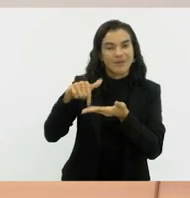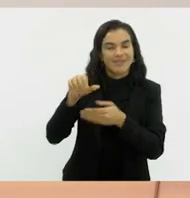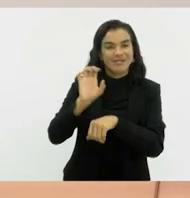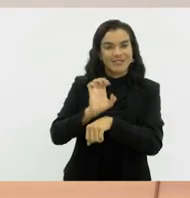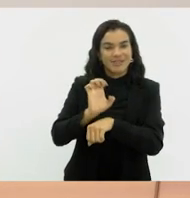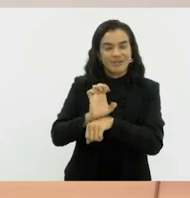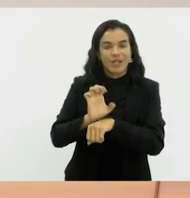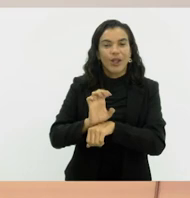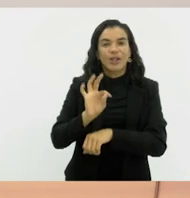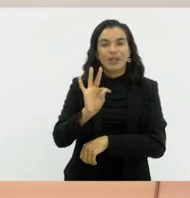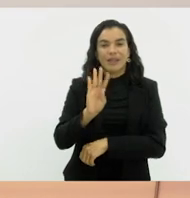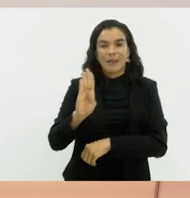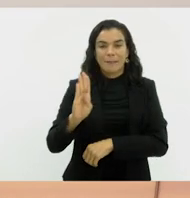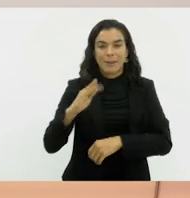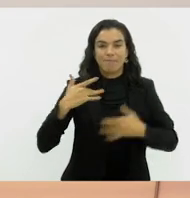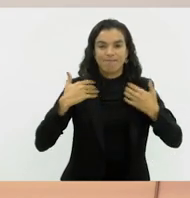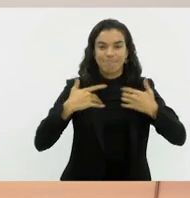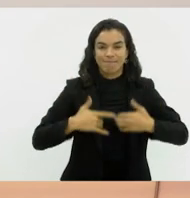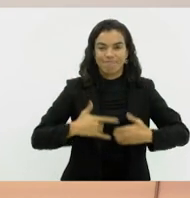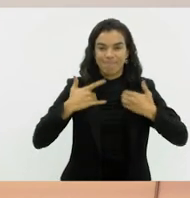de Tuberculose, né?